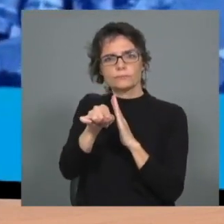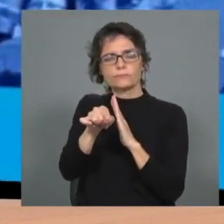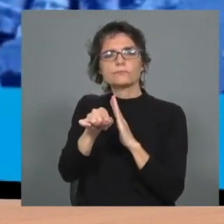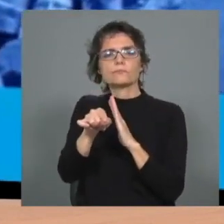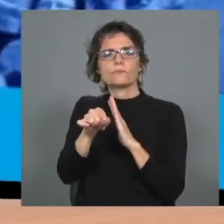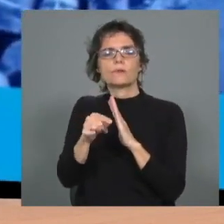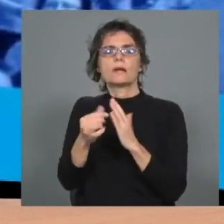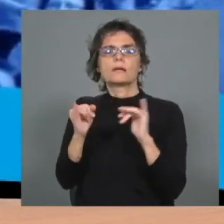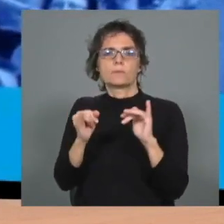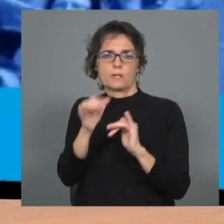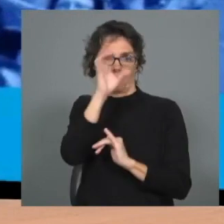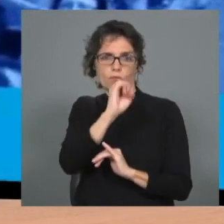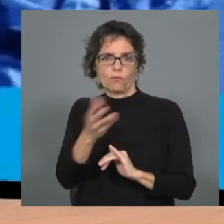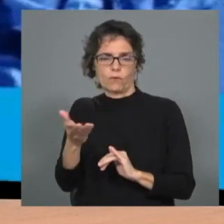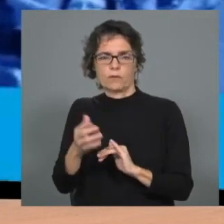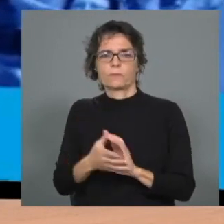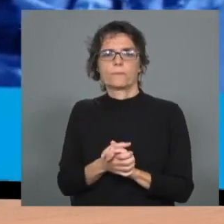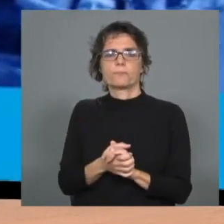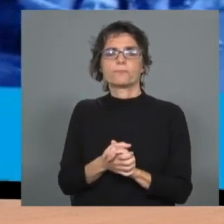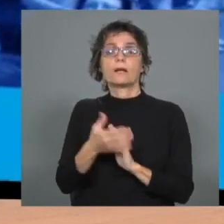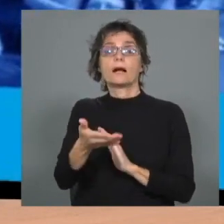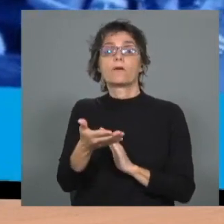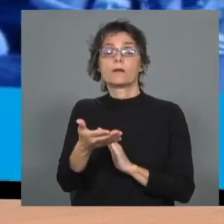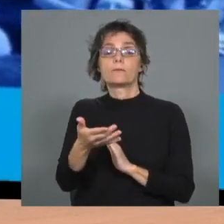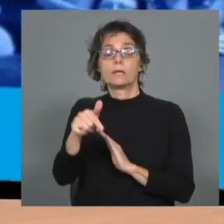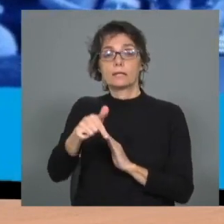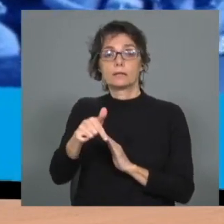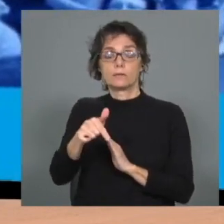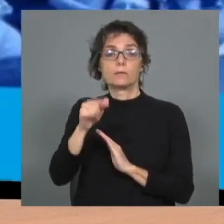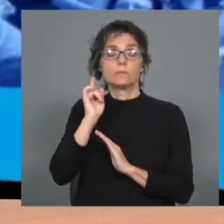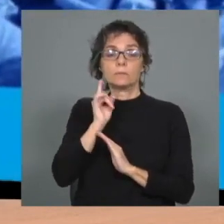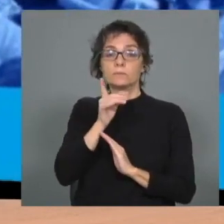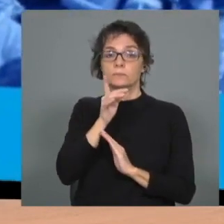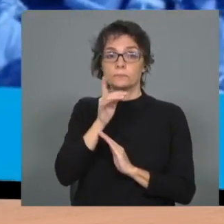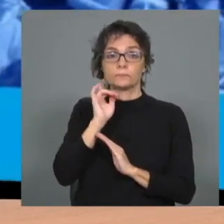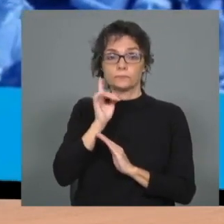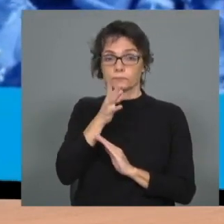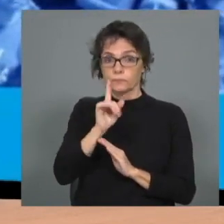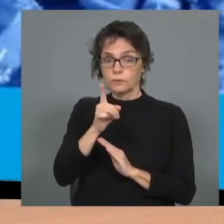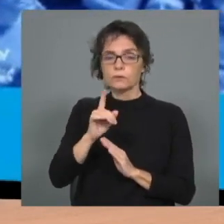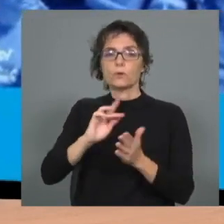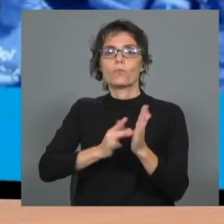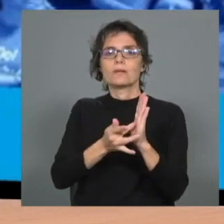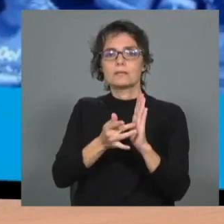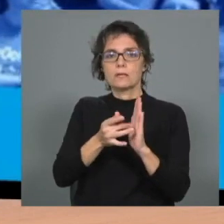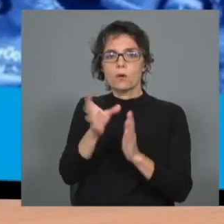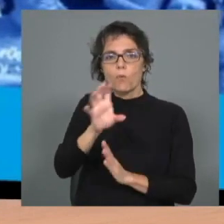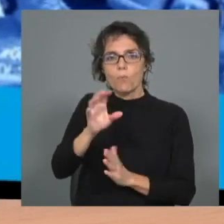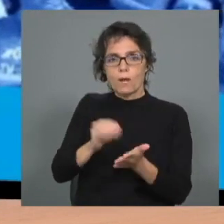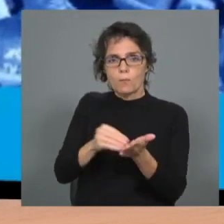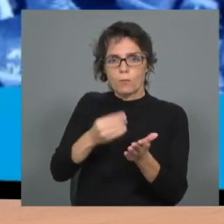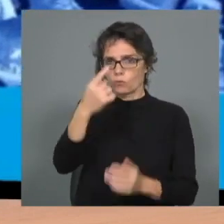do governo, né? É importante ressaltar nesse sentido que o Brasil não é um país pobre, ele chegou a